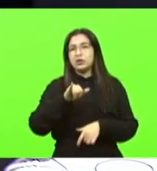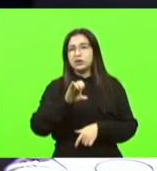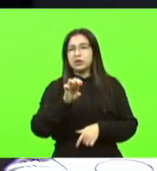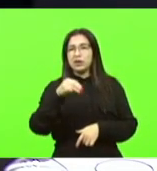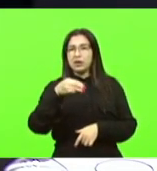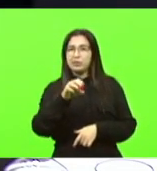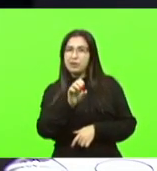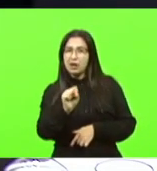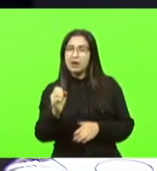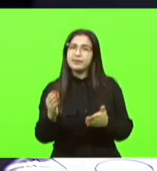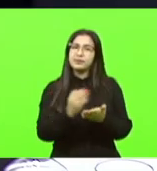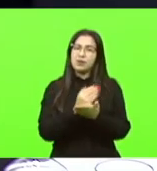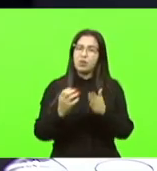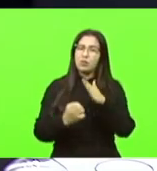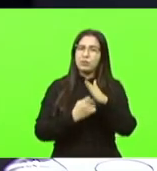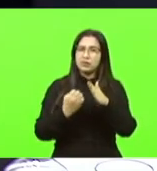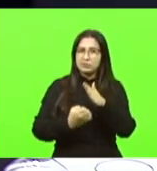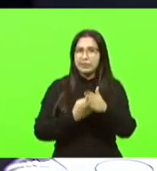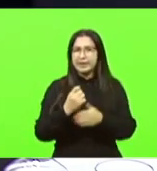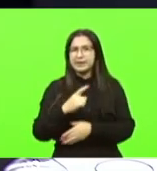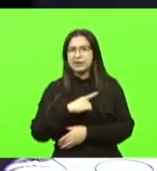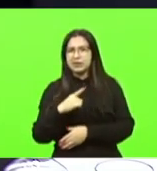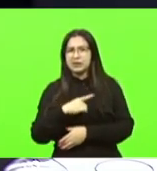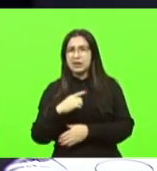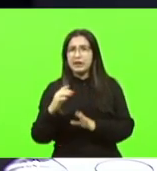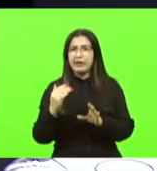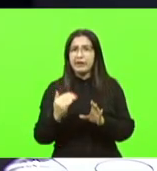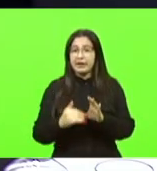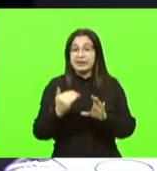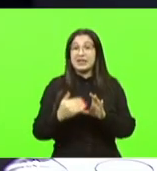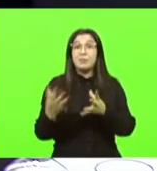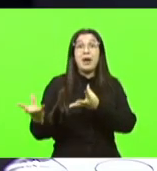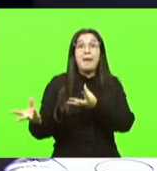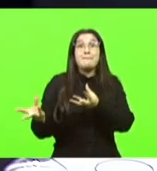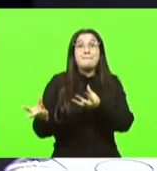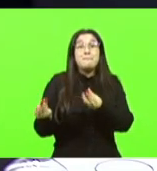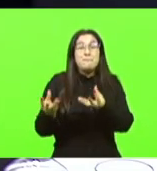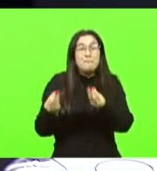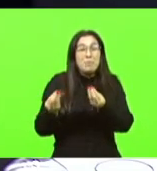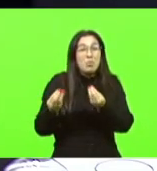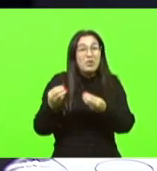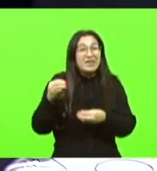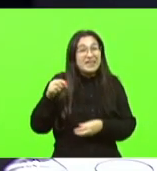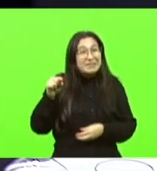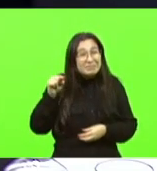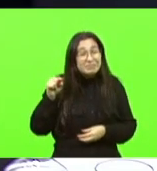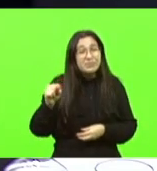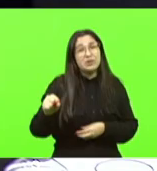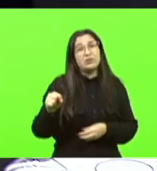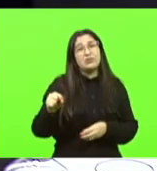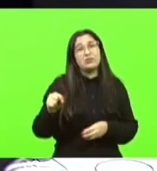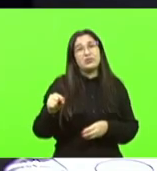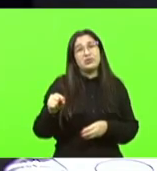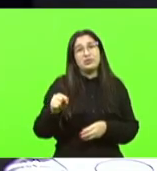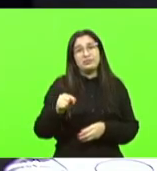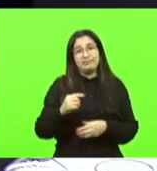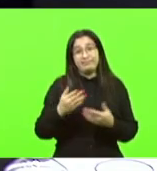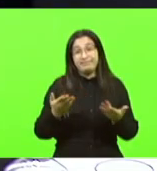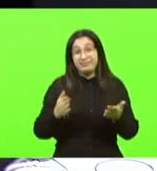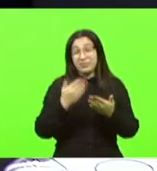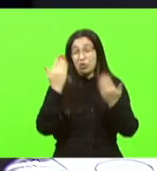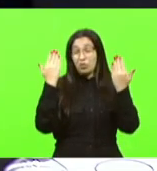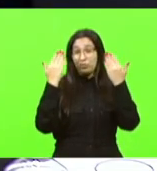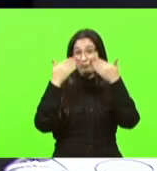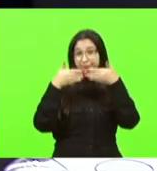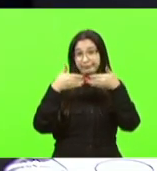para algumas empresas que recebem milhões de isenções e que o governo não fecha os olhos e